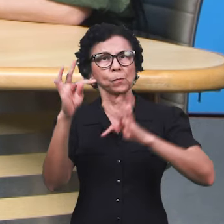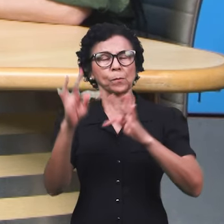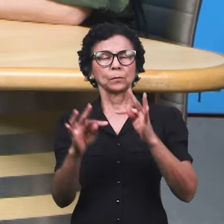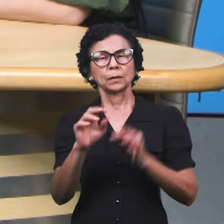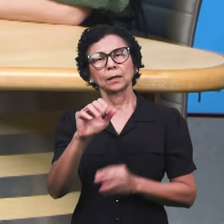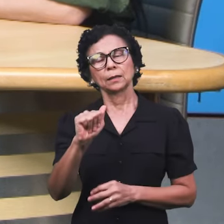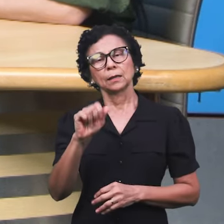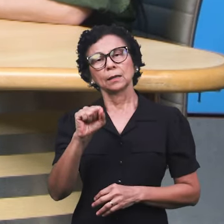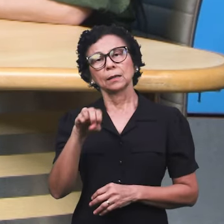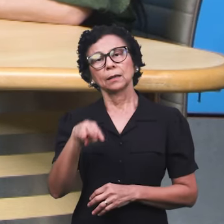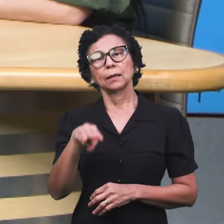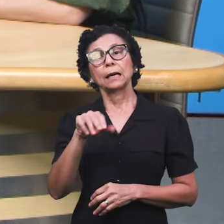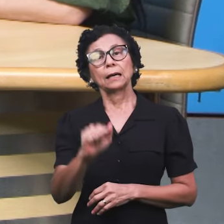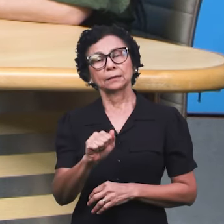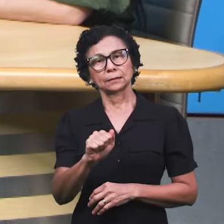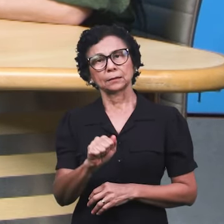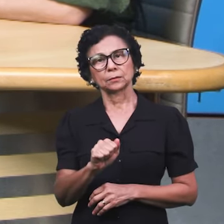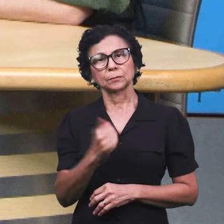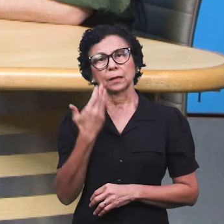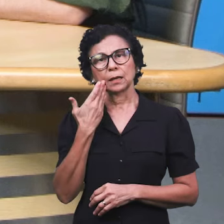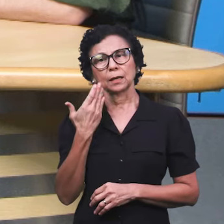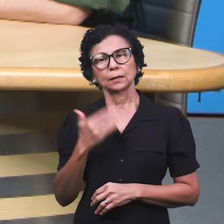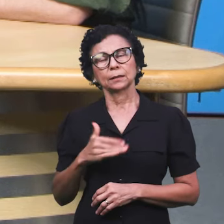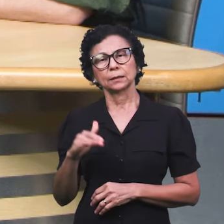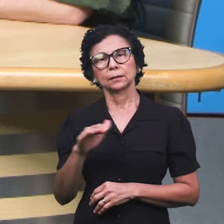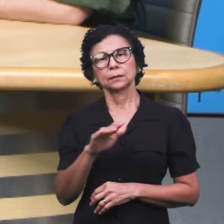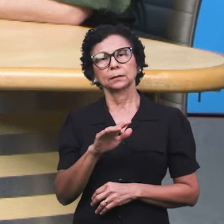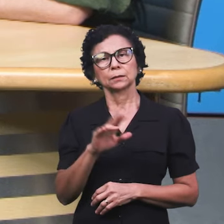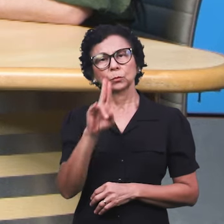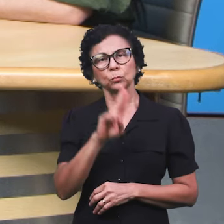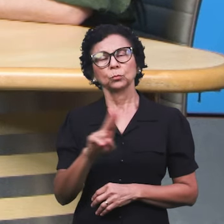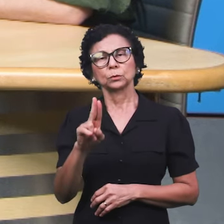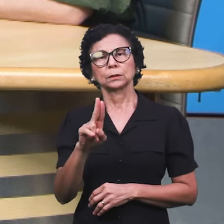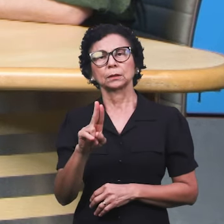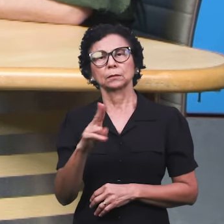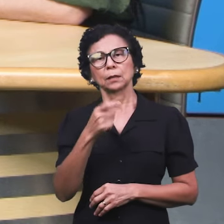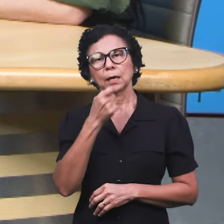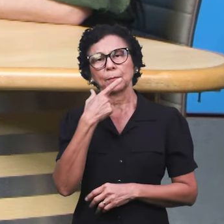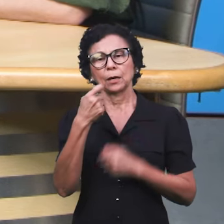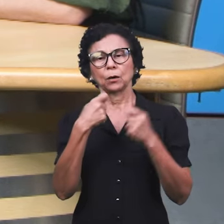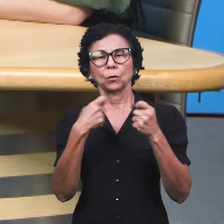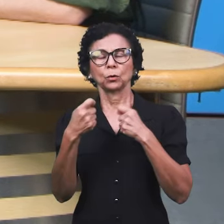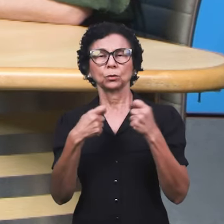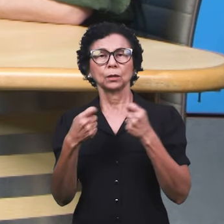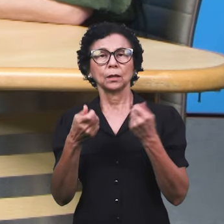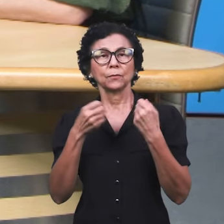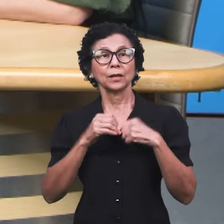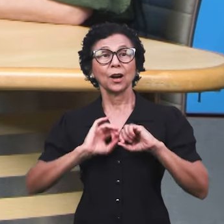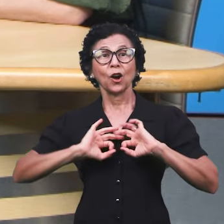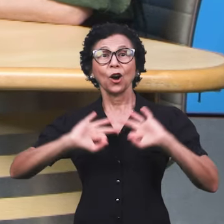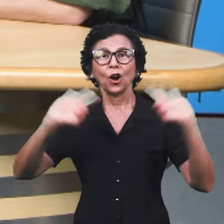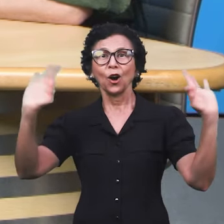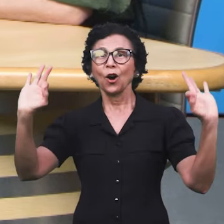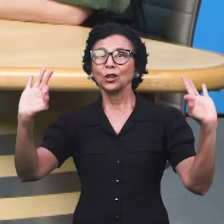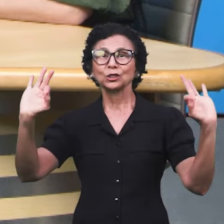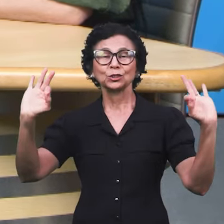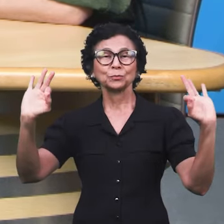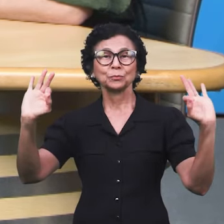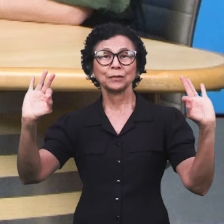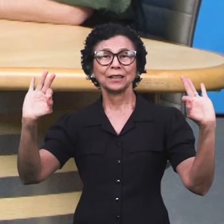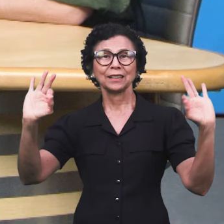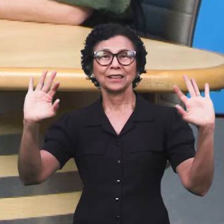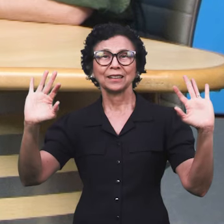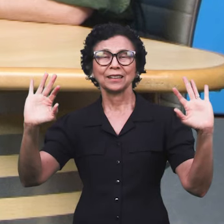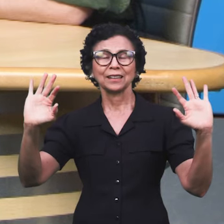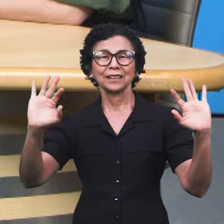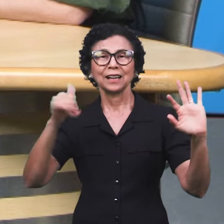a criança começa a usar a medicação de controle e ela fica ótima, sem crise, sem sintomas, a mãe vai lá e para